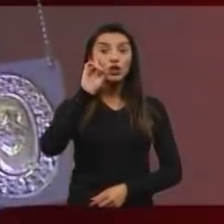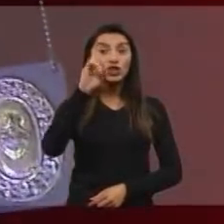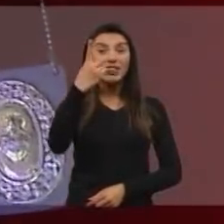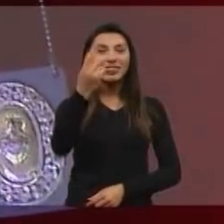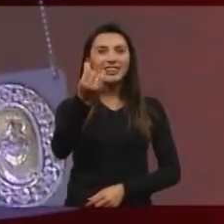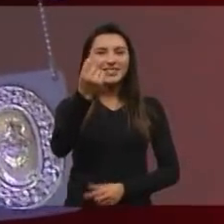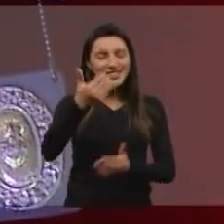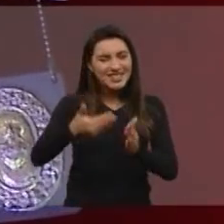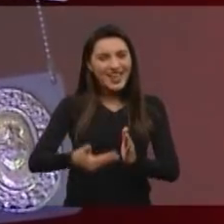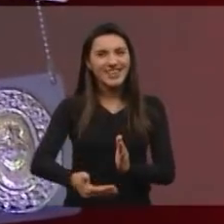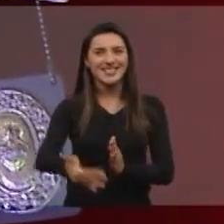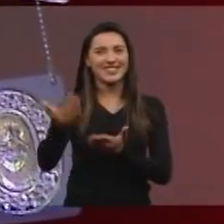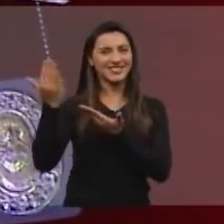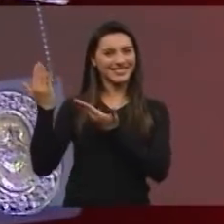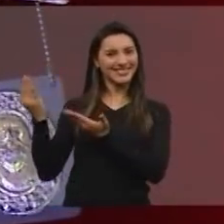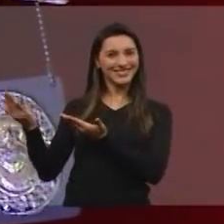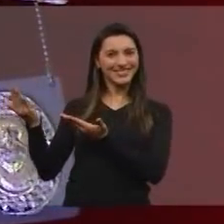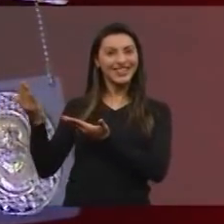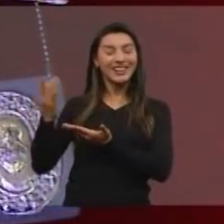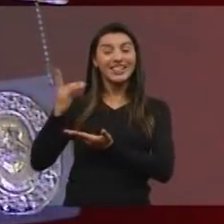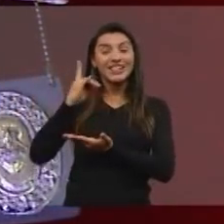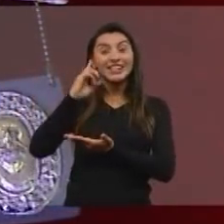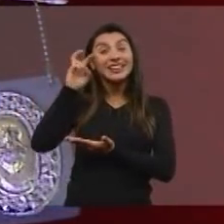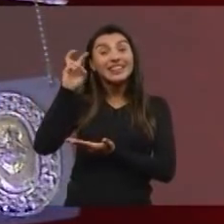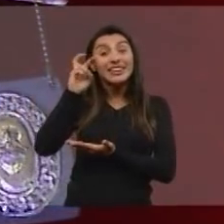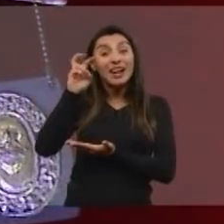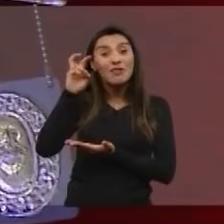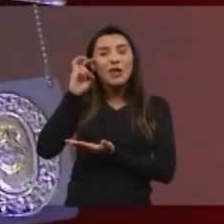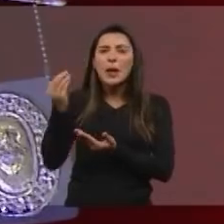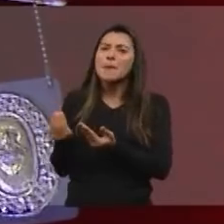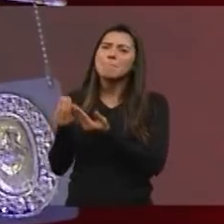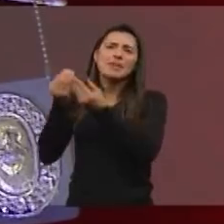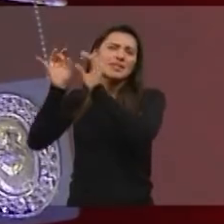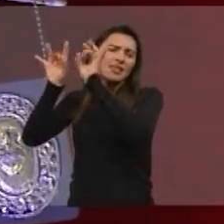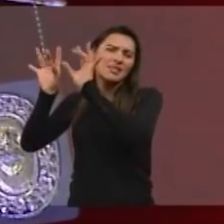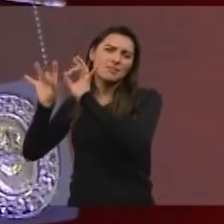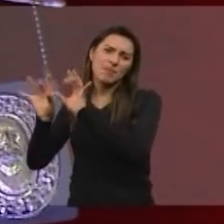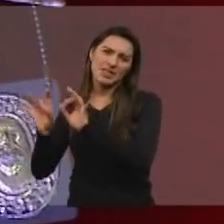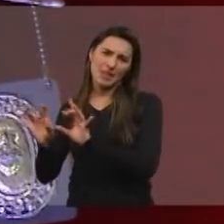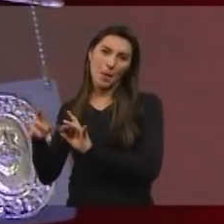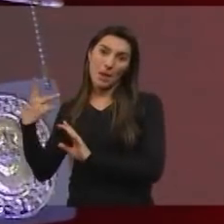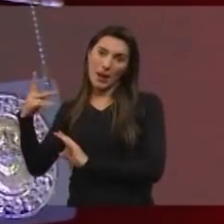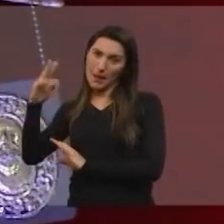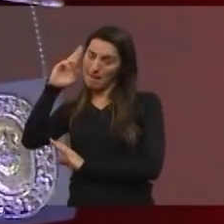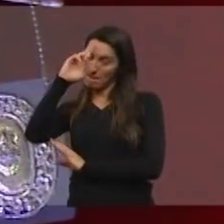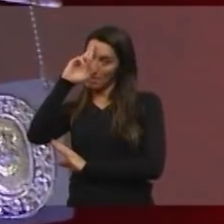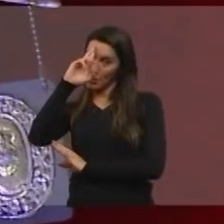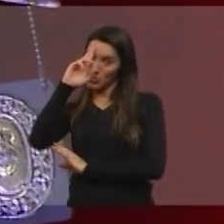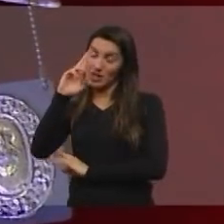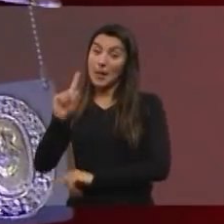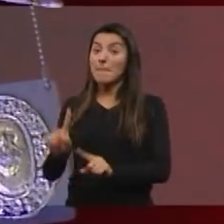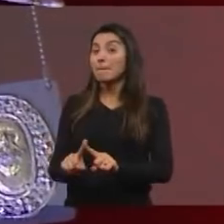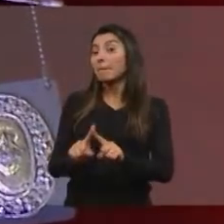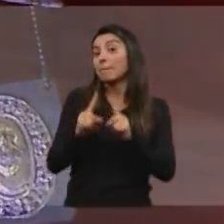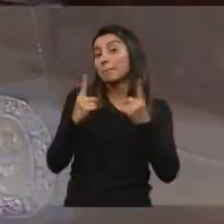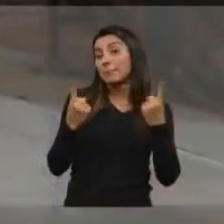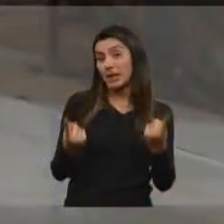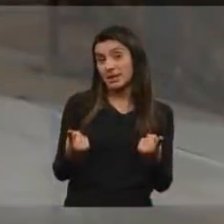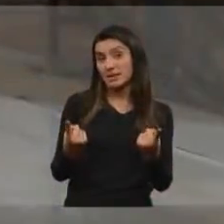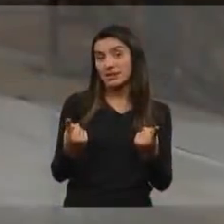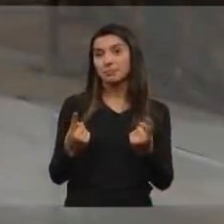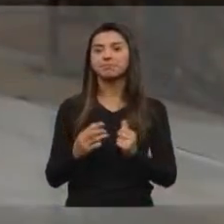16 portanto quinta-feira e a ela faria uma missa solene ao meio-dia mas